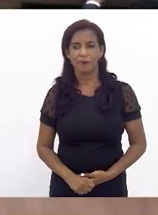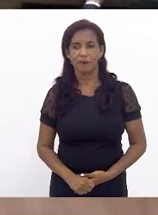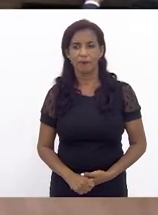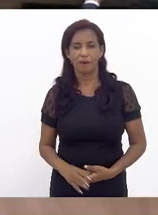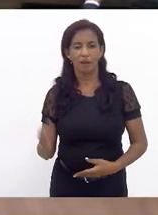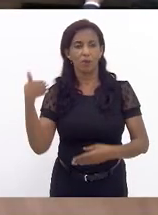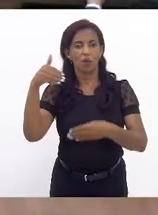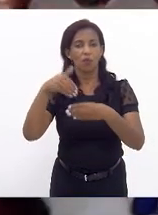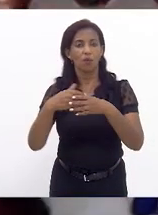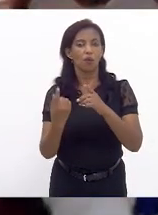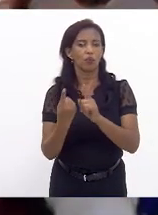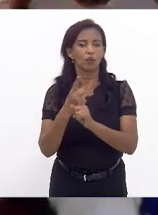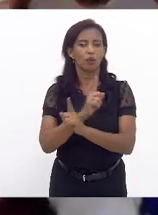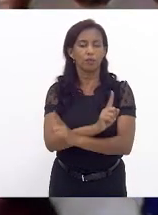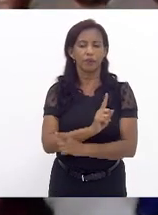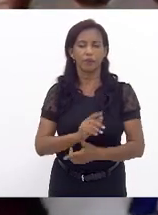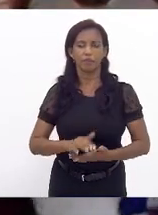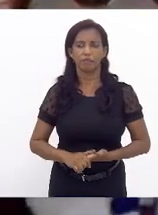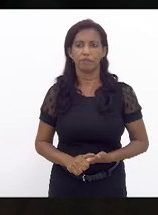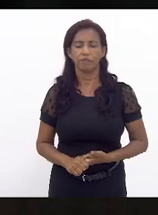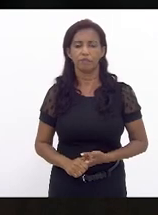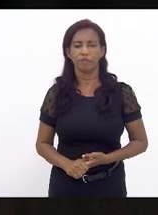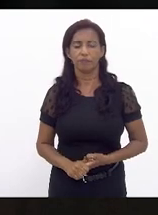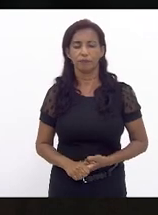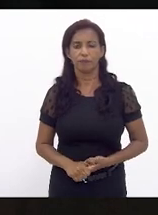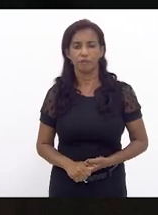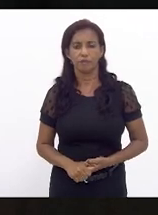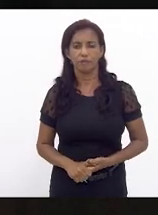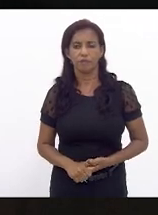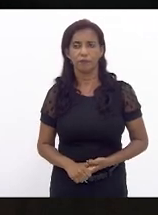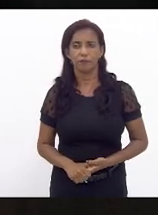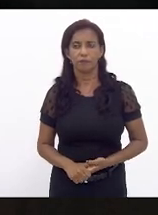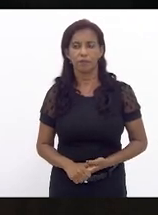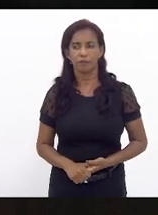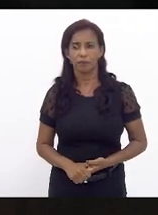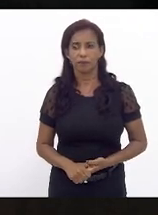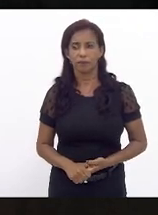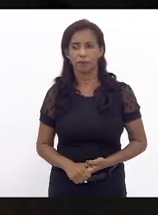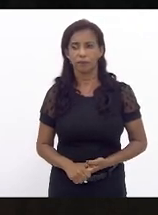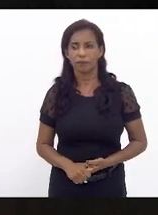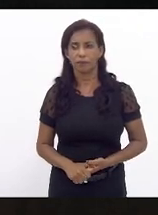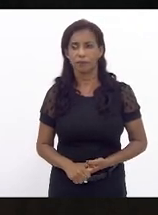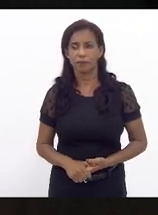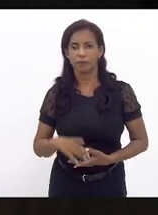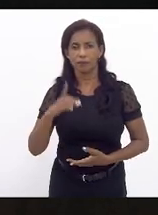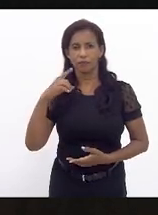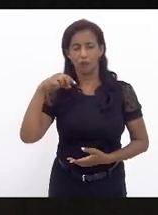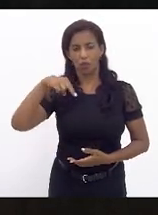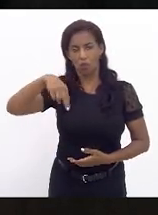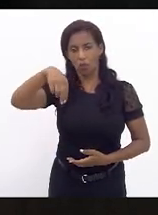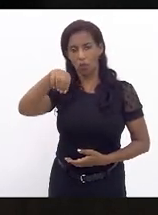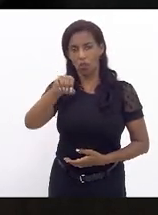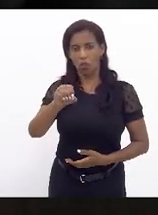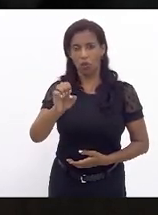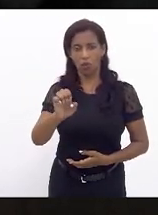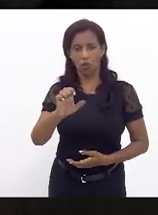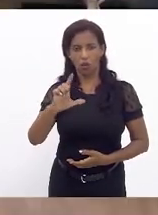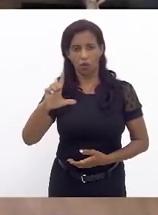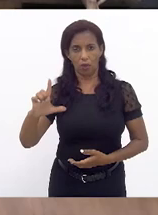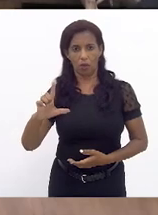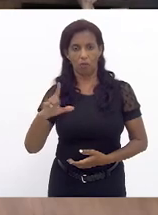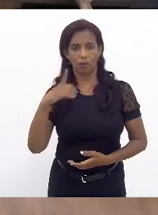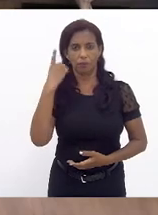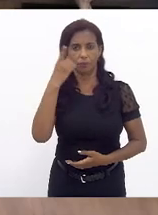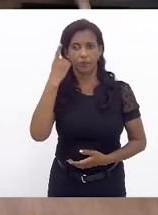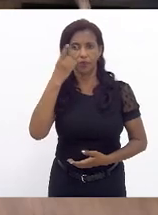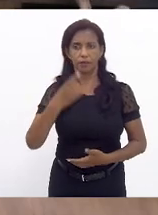Voto contrário, presidenta. Deputada Mônica Francisco, vota contrário. Deputado Noel de Carvalho.